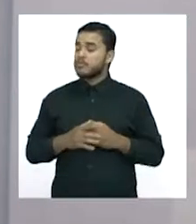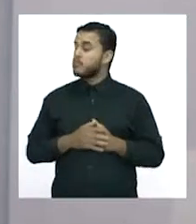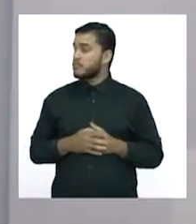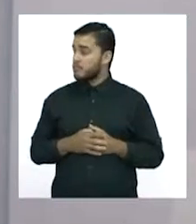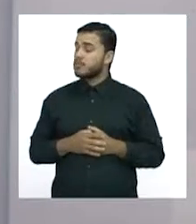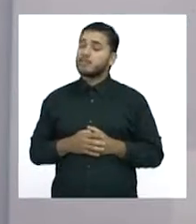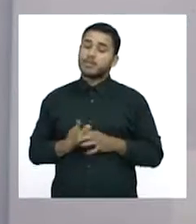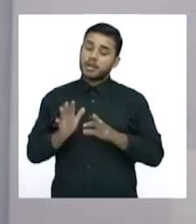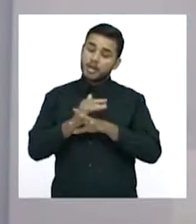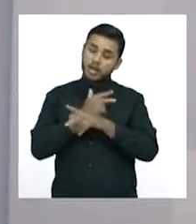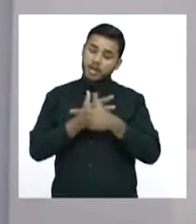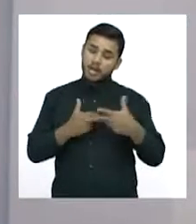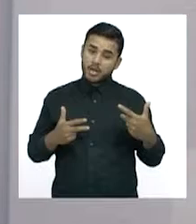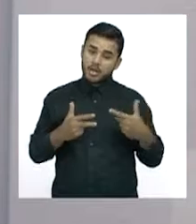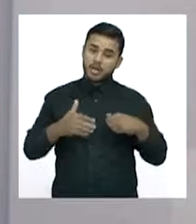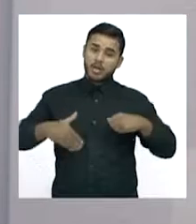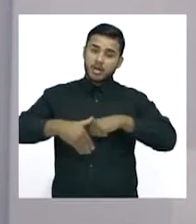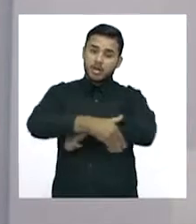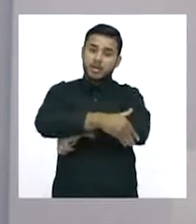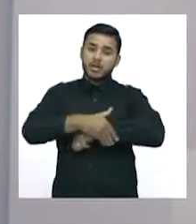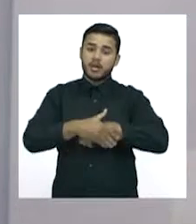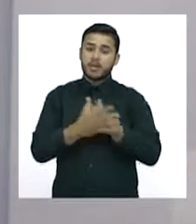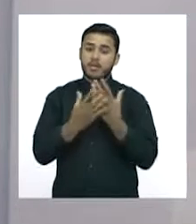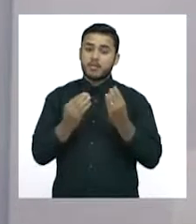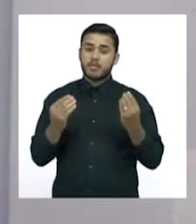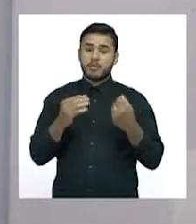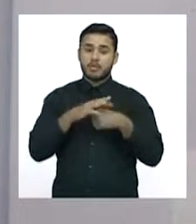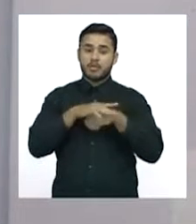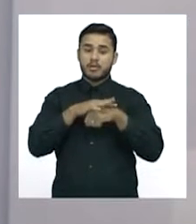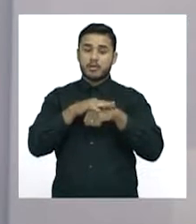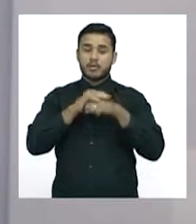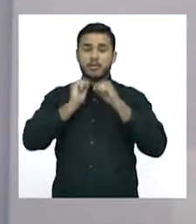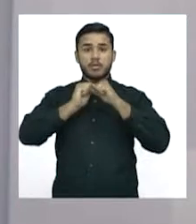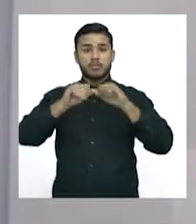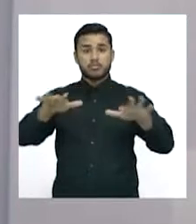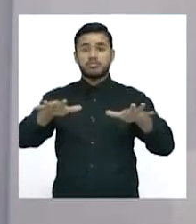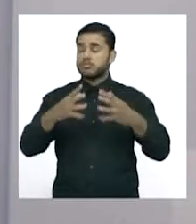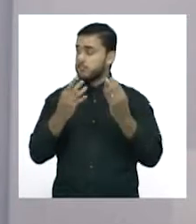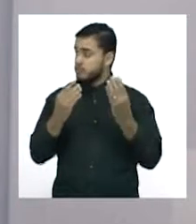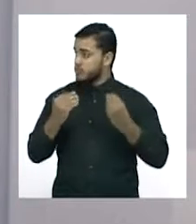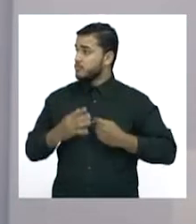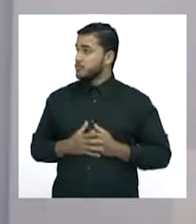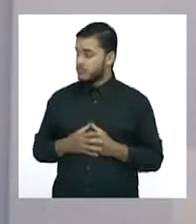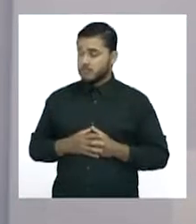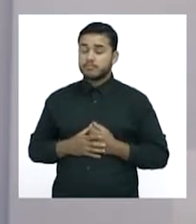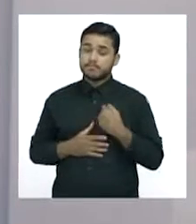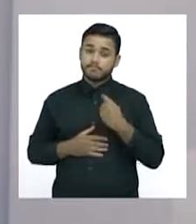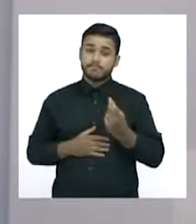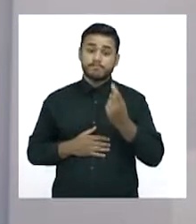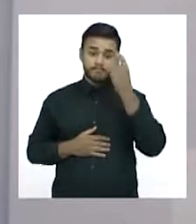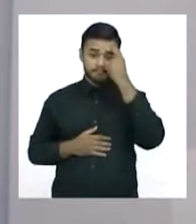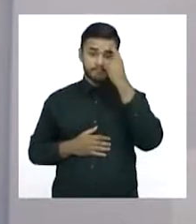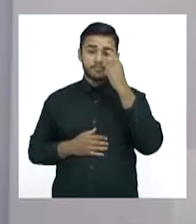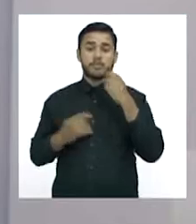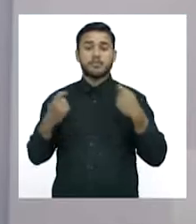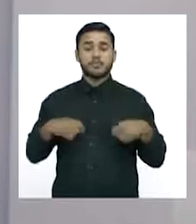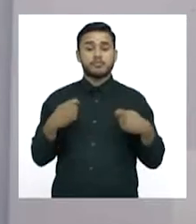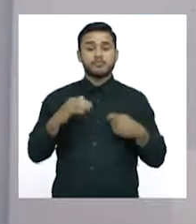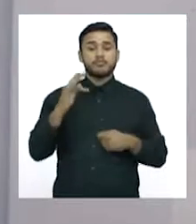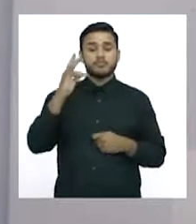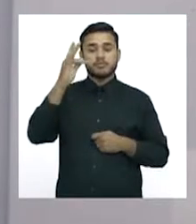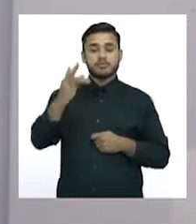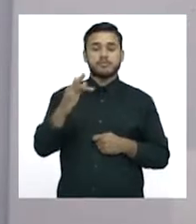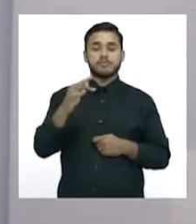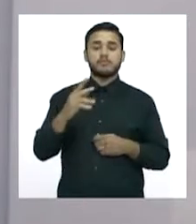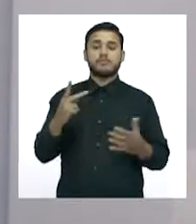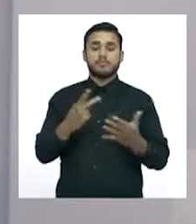de rua, eles são um risco potencial de transmissão de doenças. Então a gente tem que realmente repensar, porque no futuro a gente